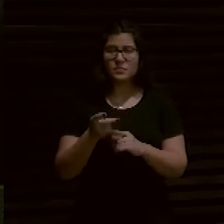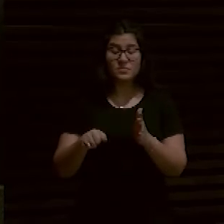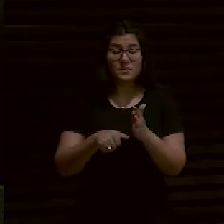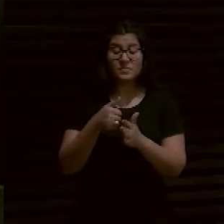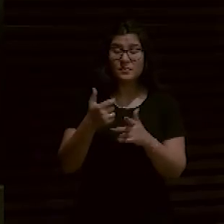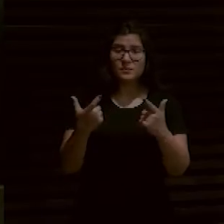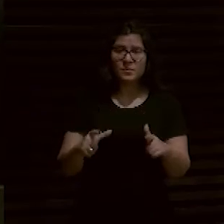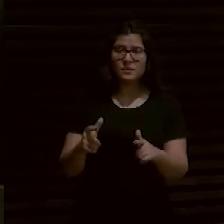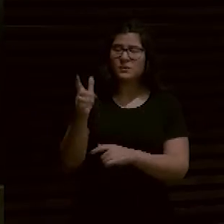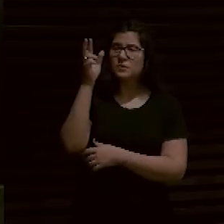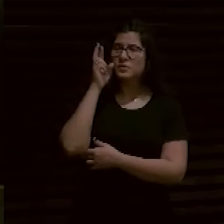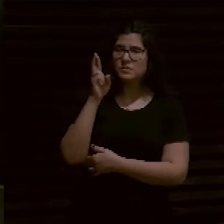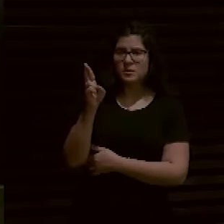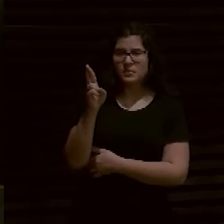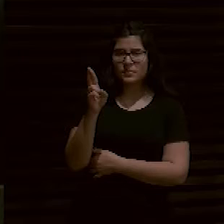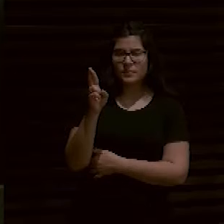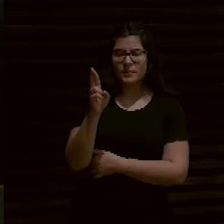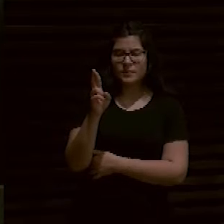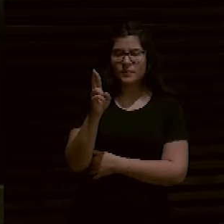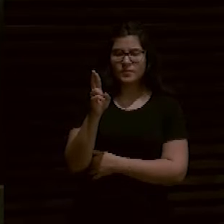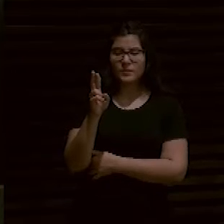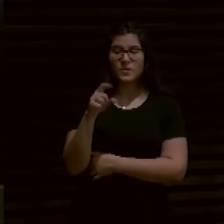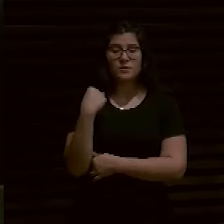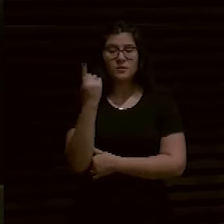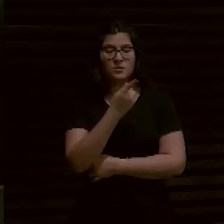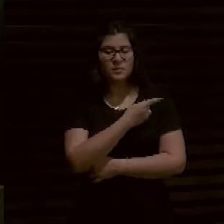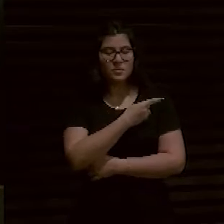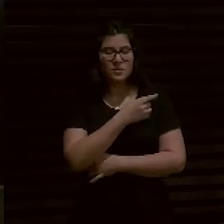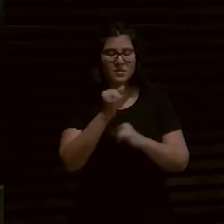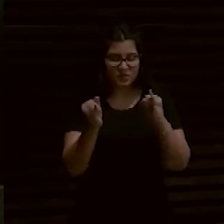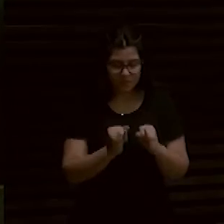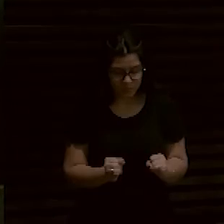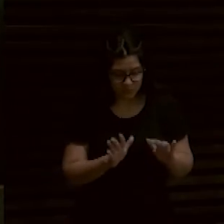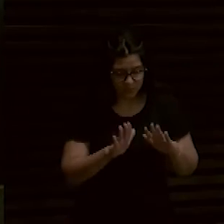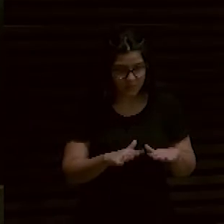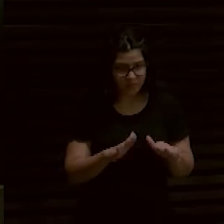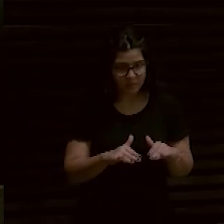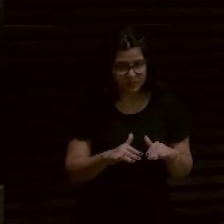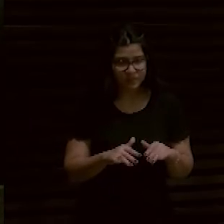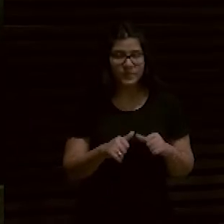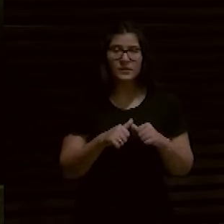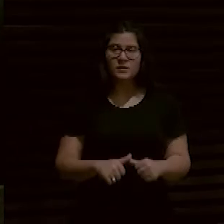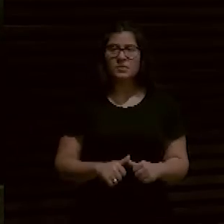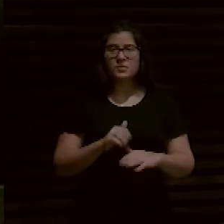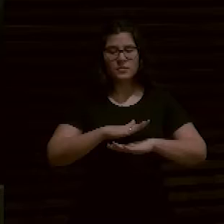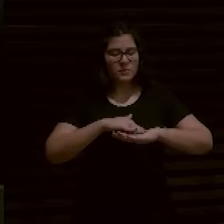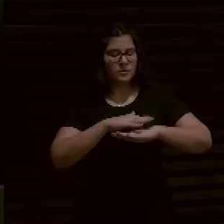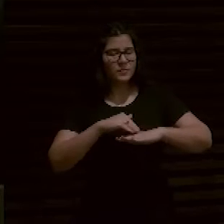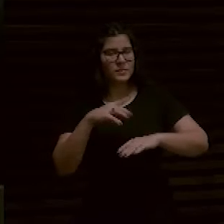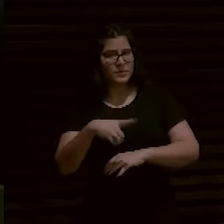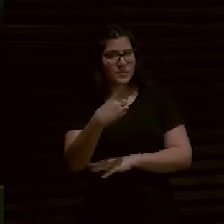primeiro lugar ao Senhor, nós somos idólatras. Mas isso é uma conversa para um outro